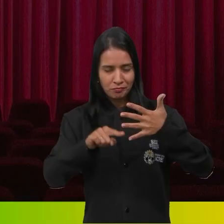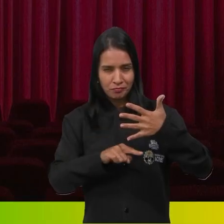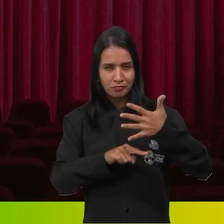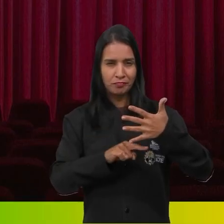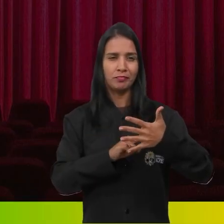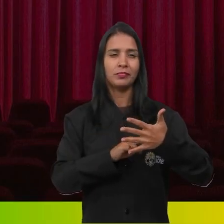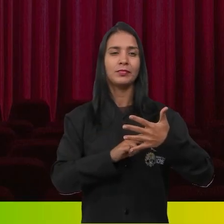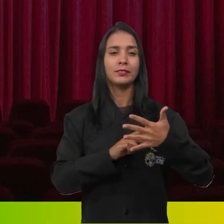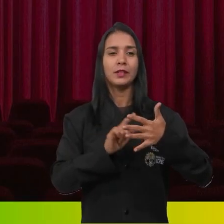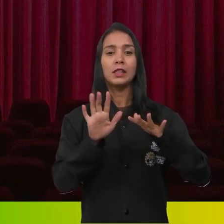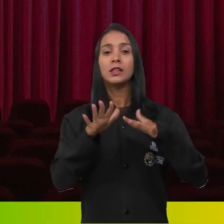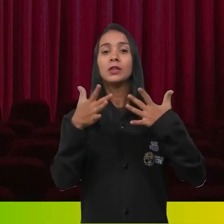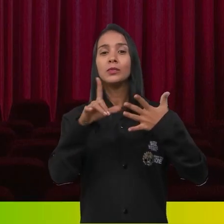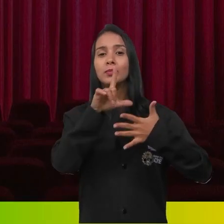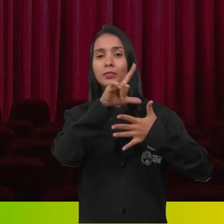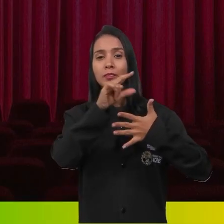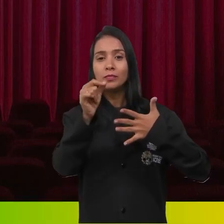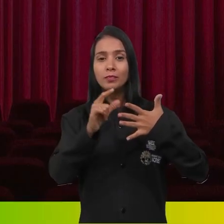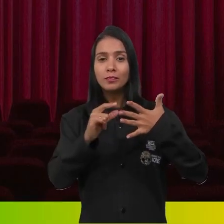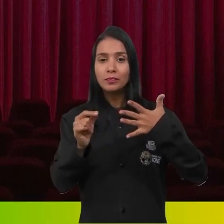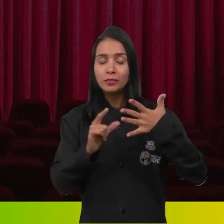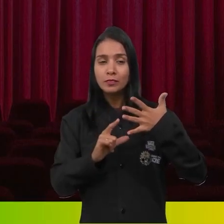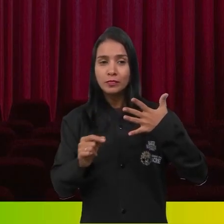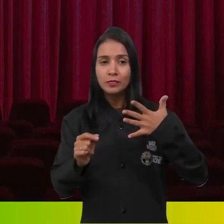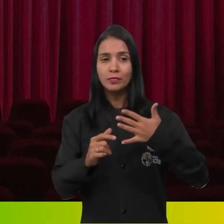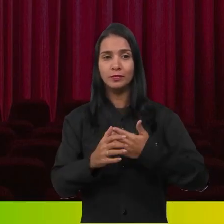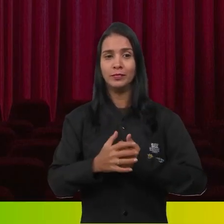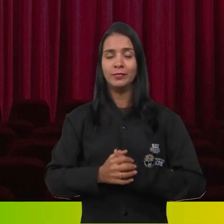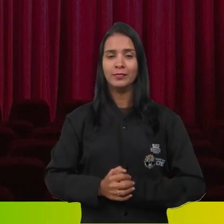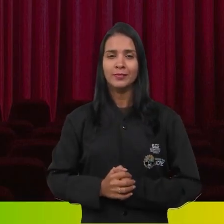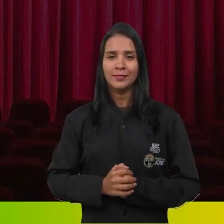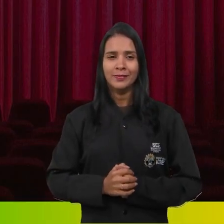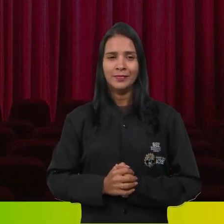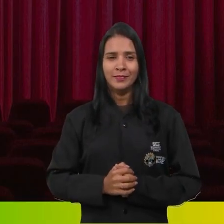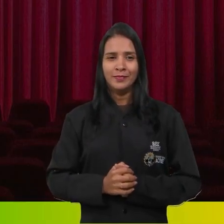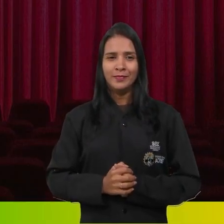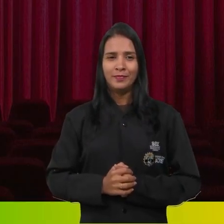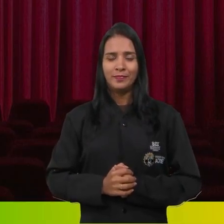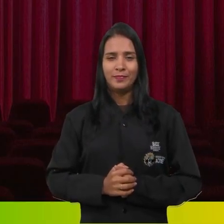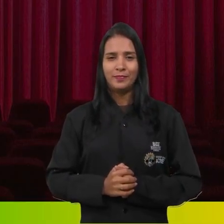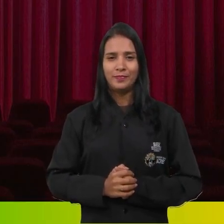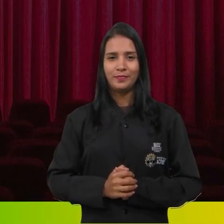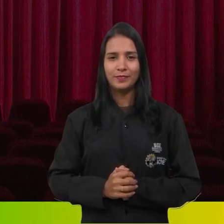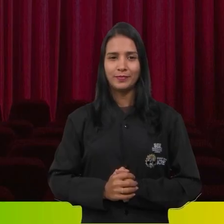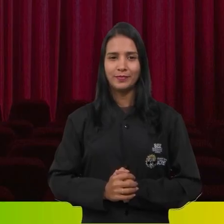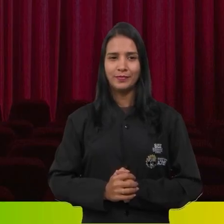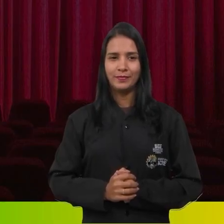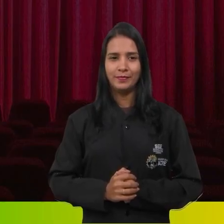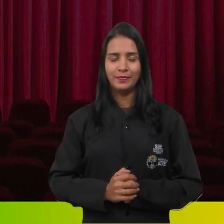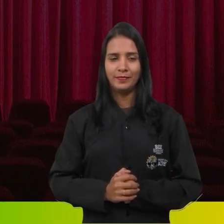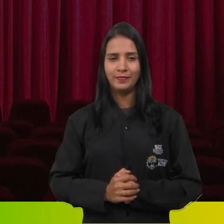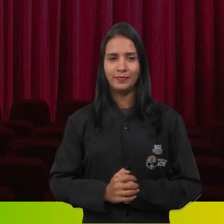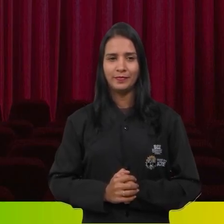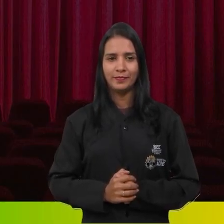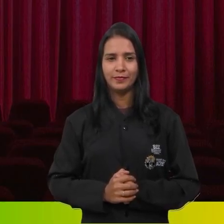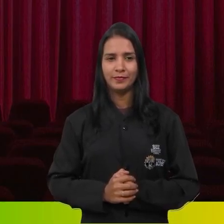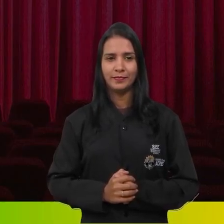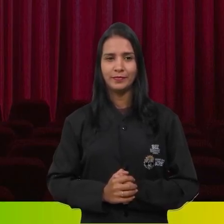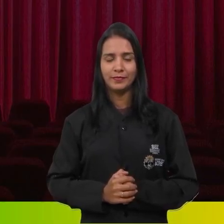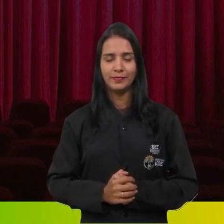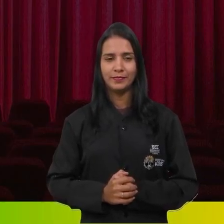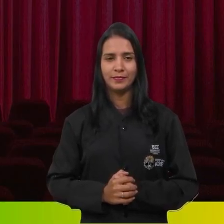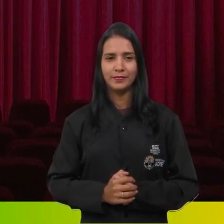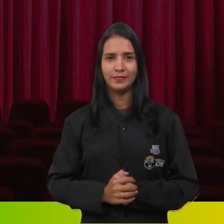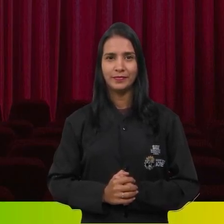Brasil, letra C, Bacurau, letra D, Marighella e letra E, Cidade de Deus.